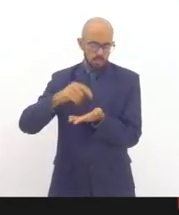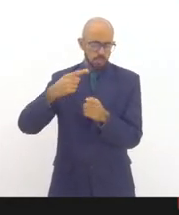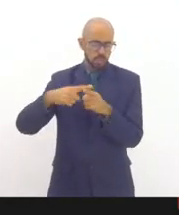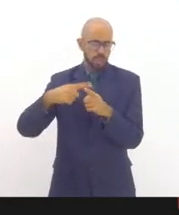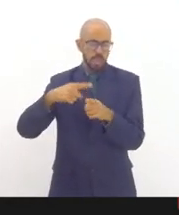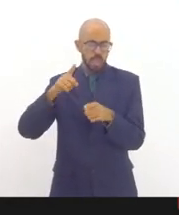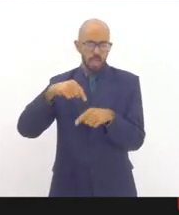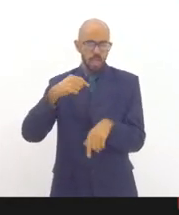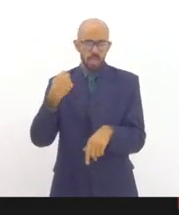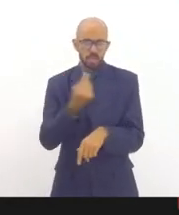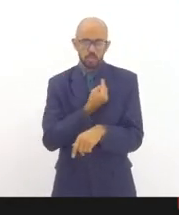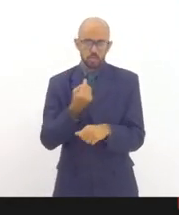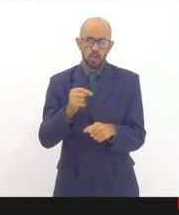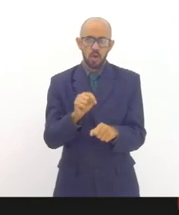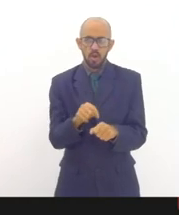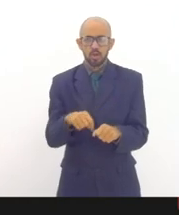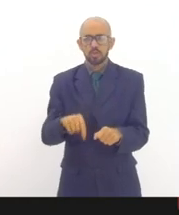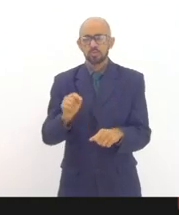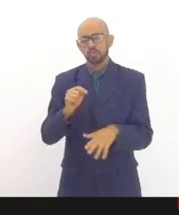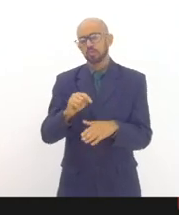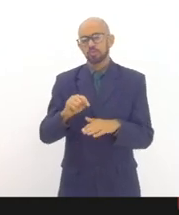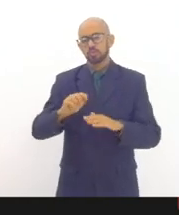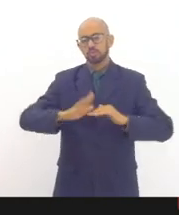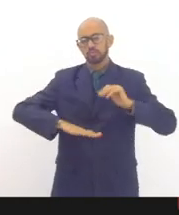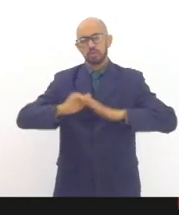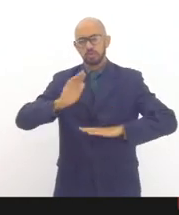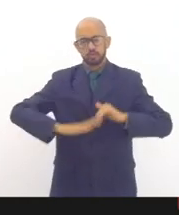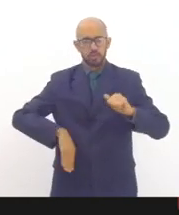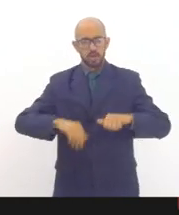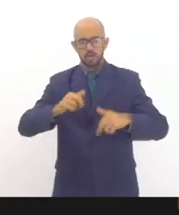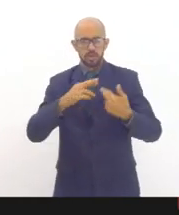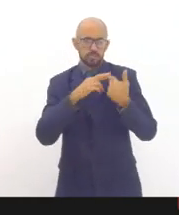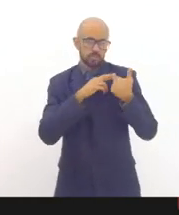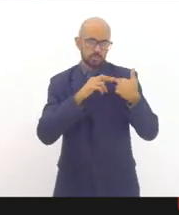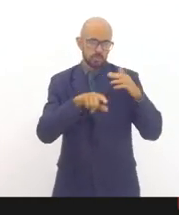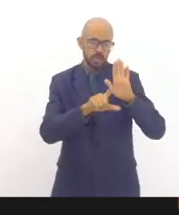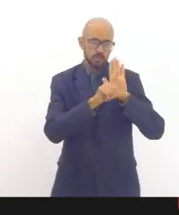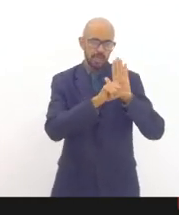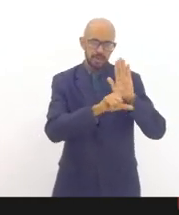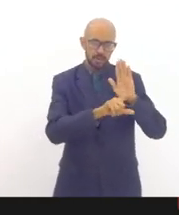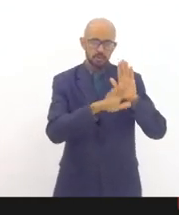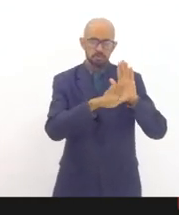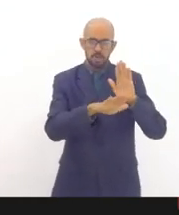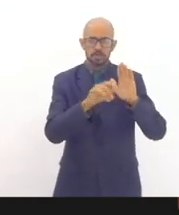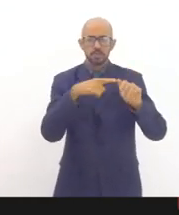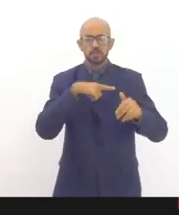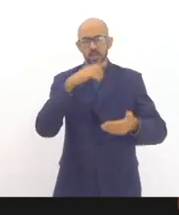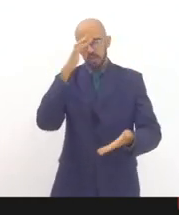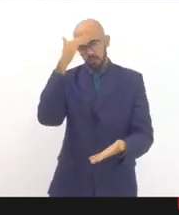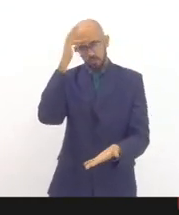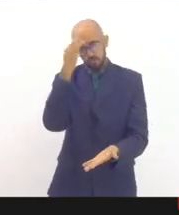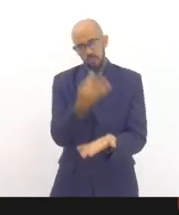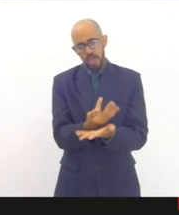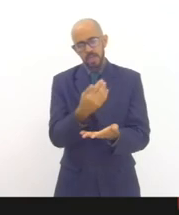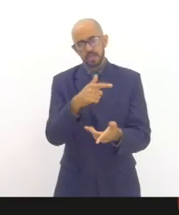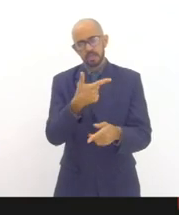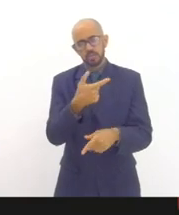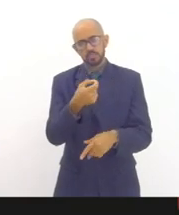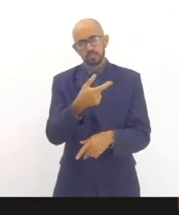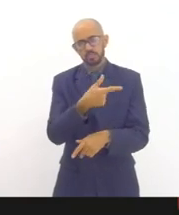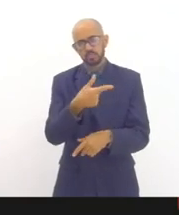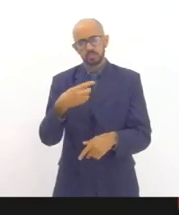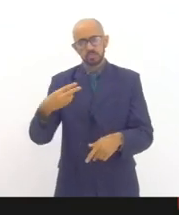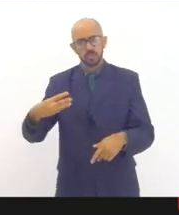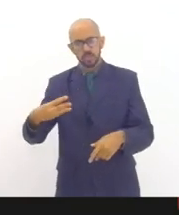parte do nosso ofício e da nossa responsabilidade legal. Mas tenho fé que a partir de